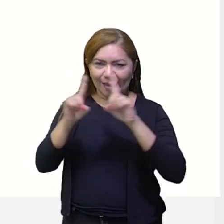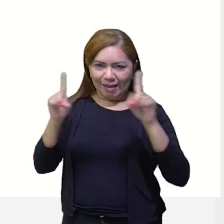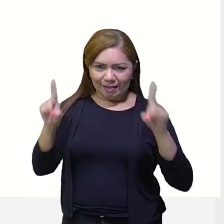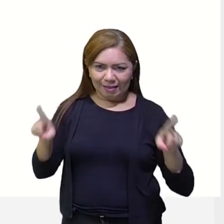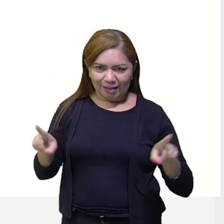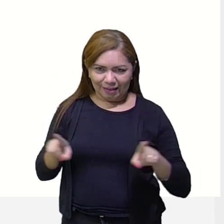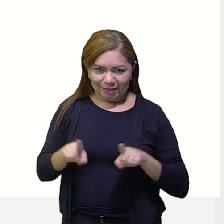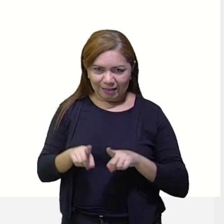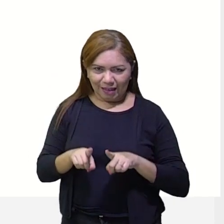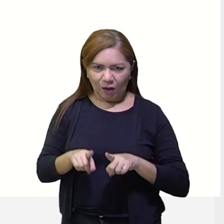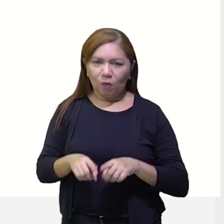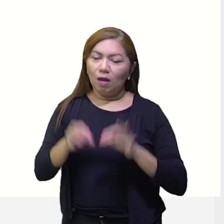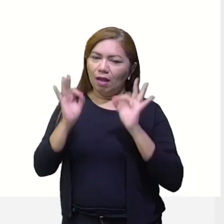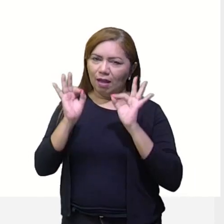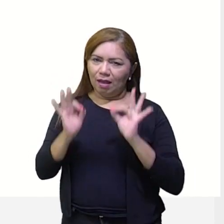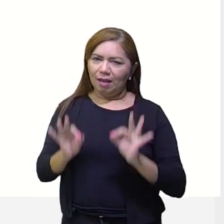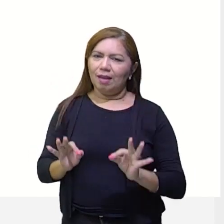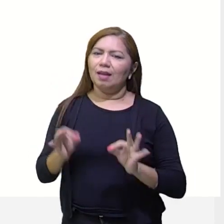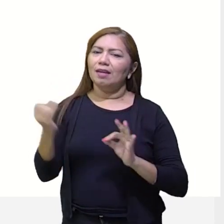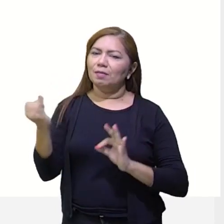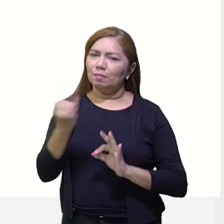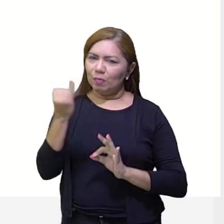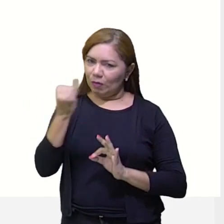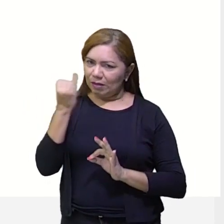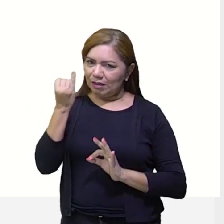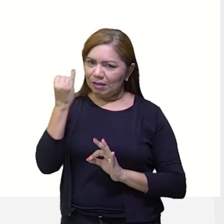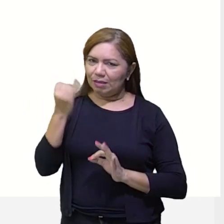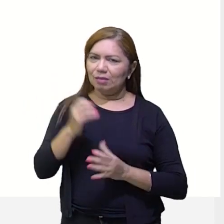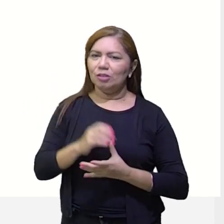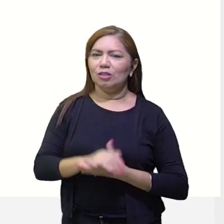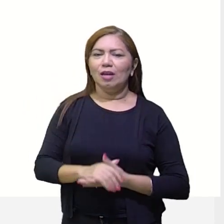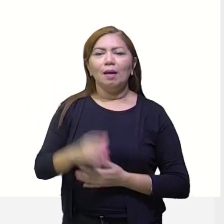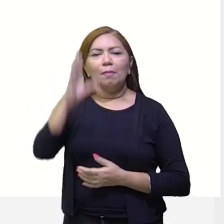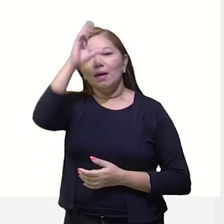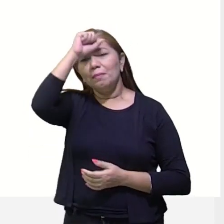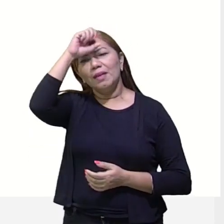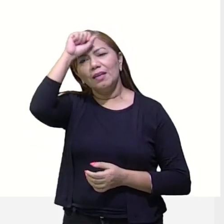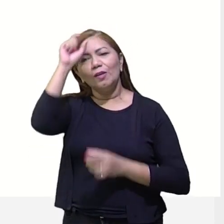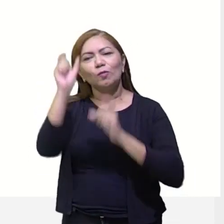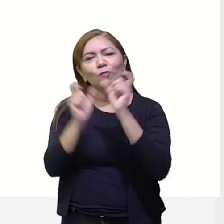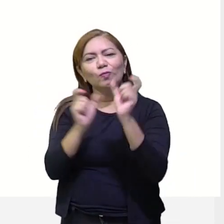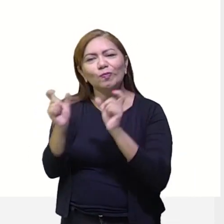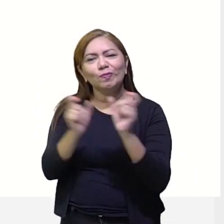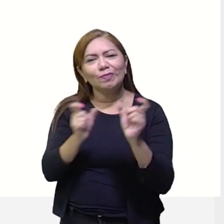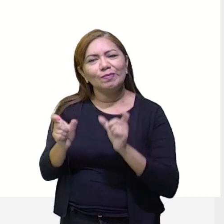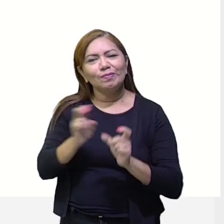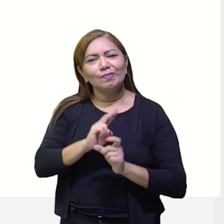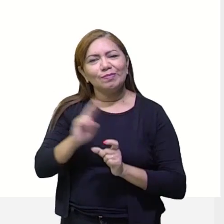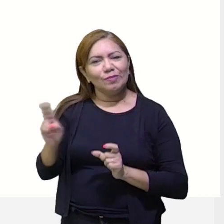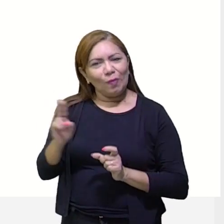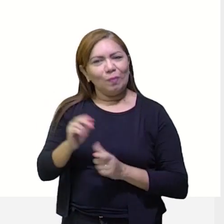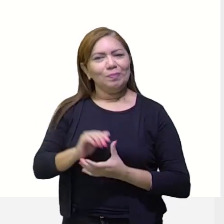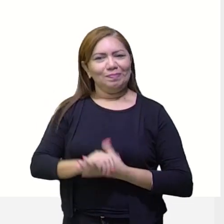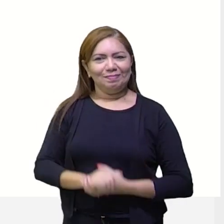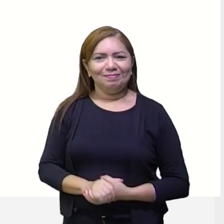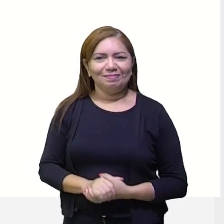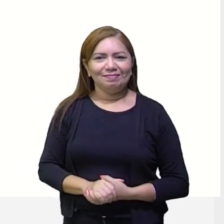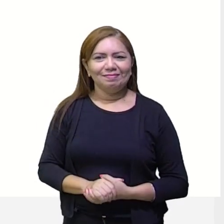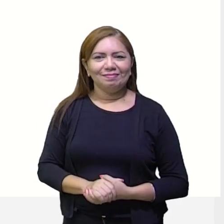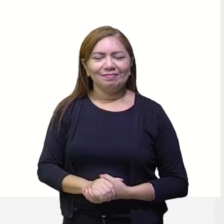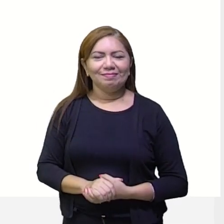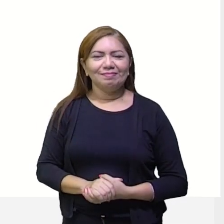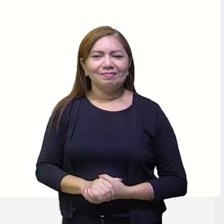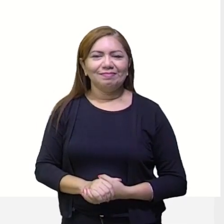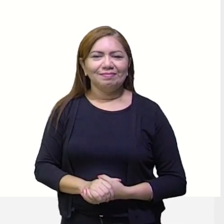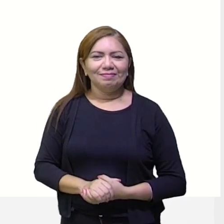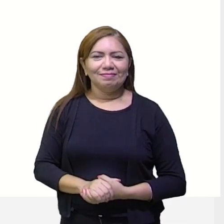ela vale, eu posso usá-la em problemas que envolvem dividendo, divisor, quociente e resto.